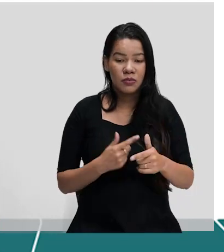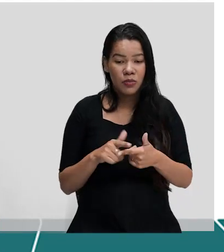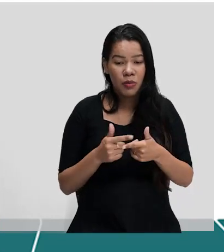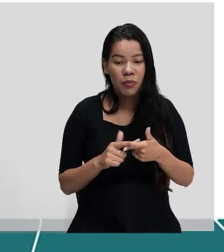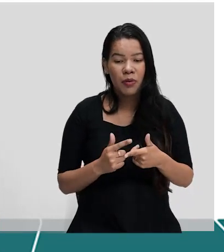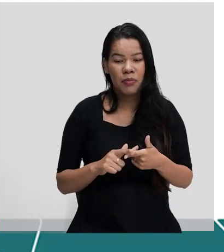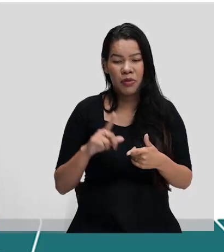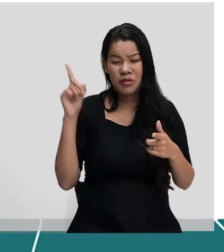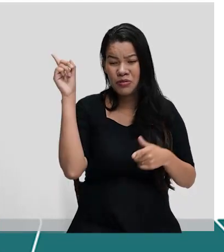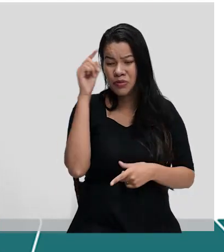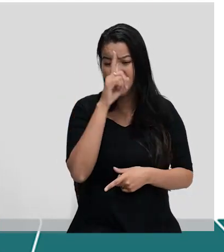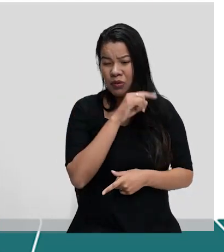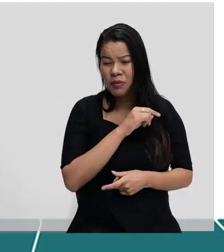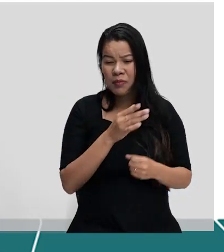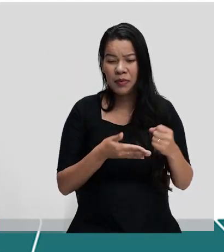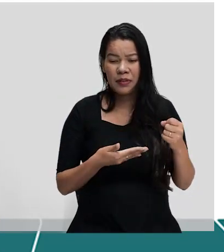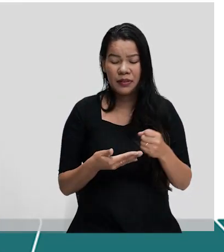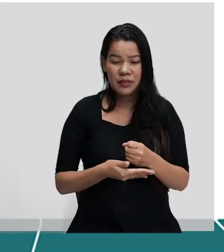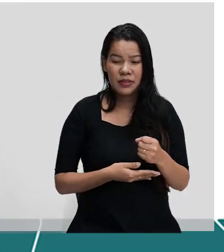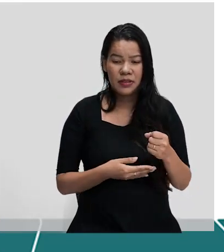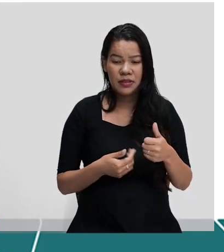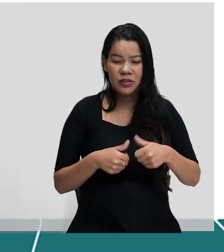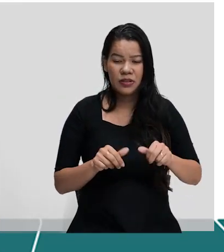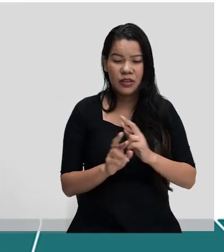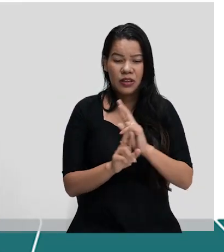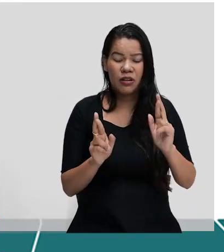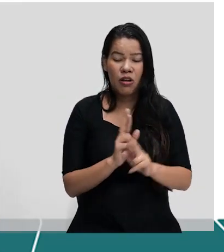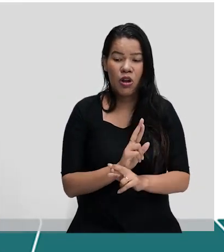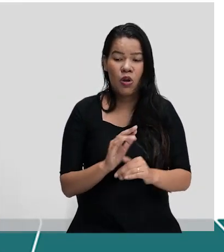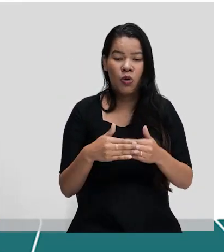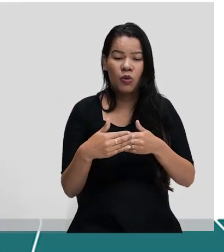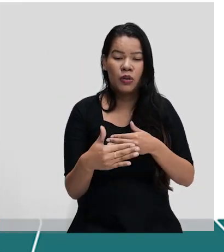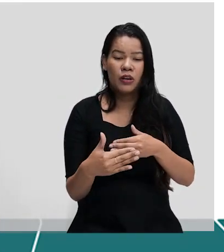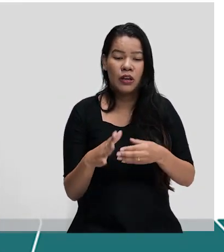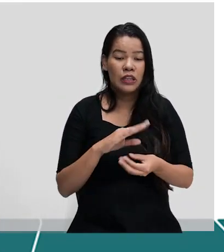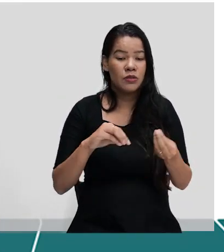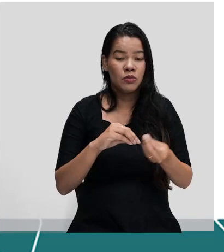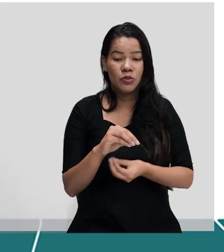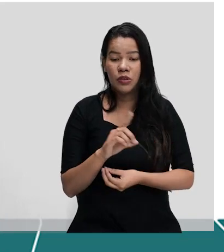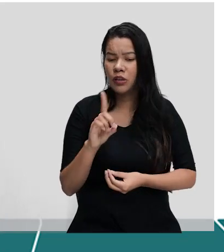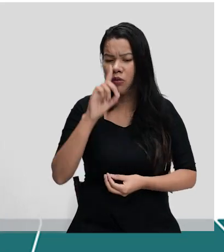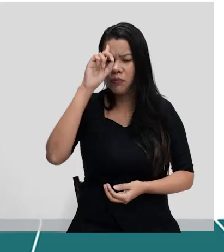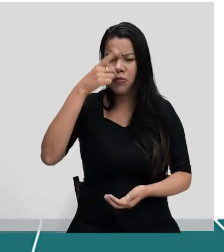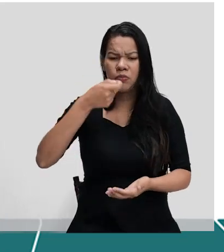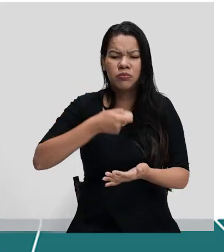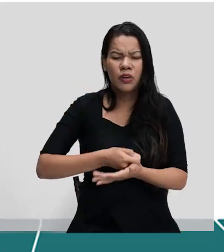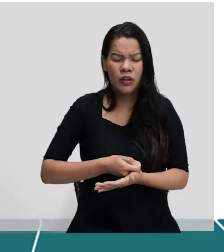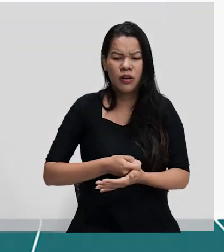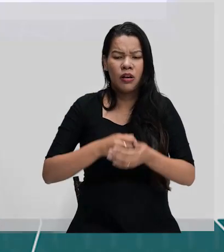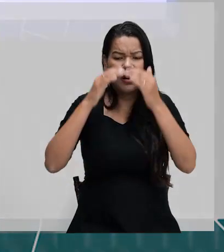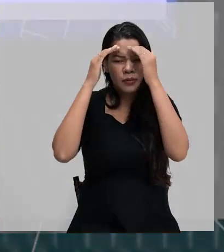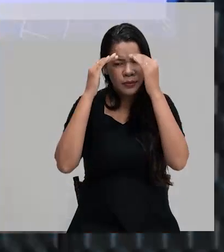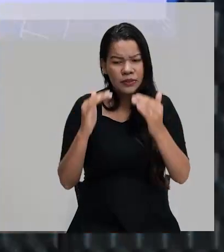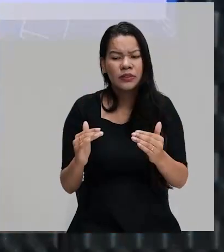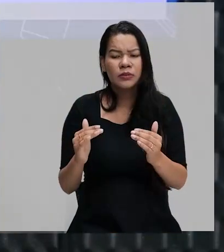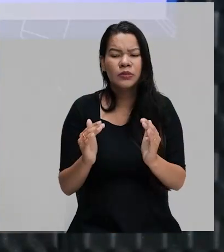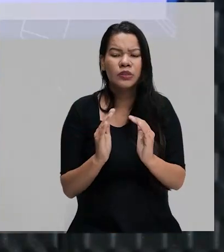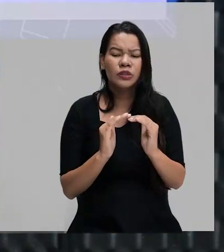dificuldade fundamental reside no seguinte: as misturas não são obrigadas a obedecer a